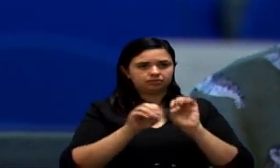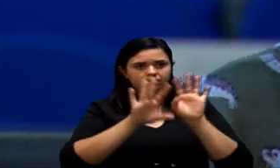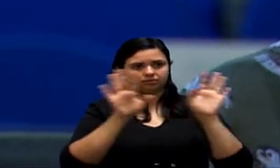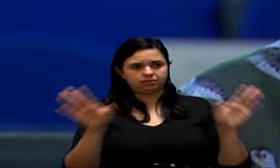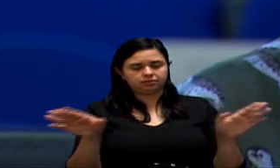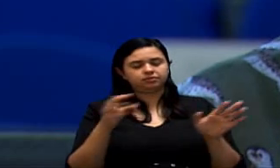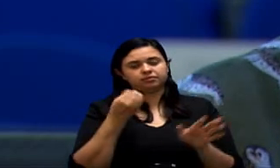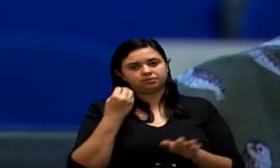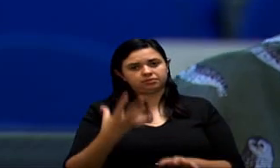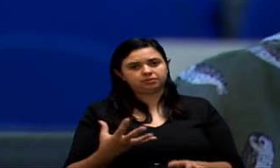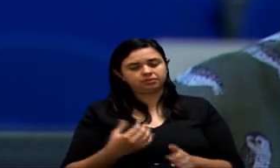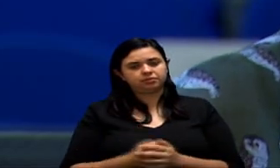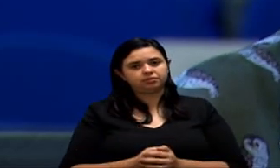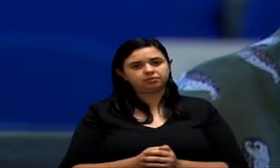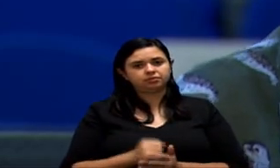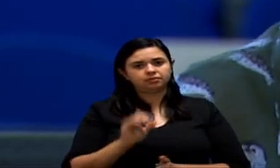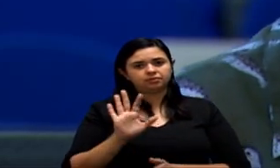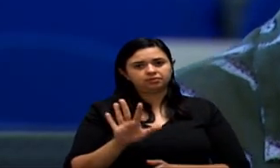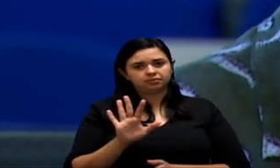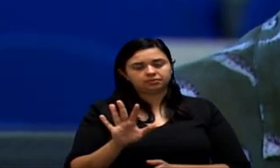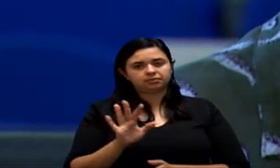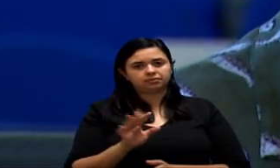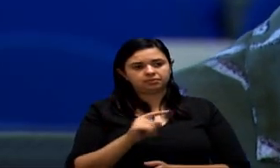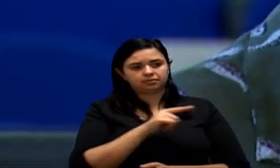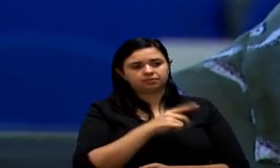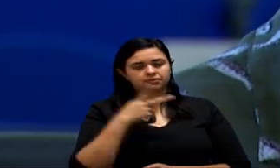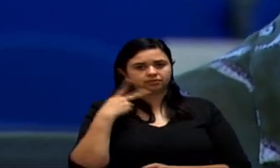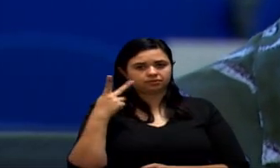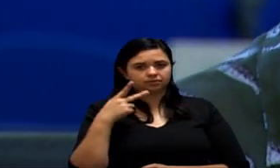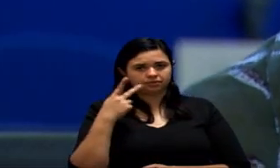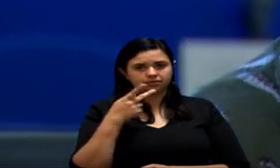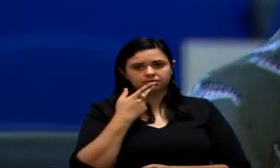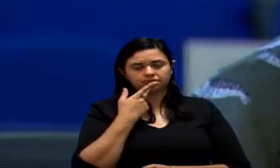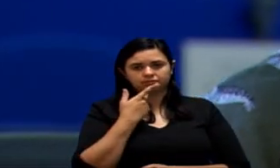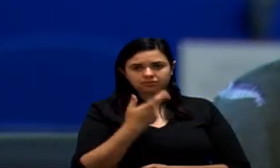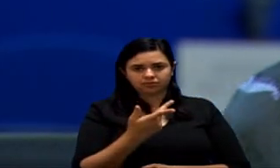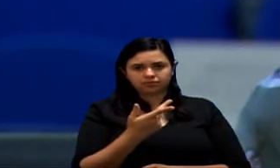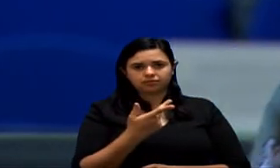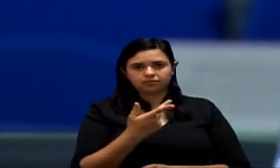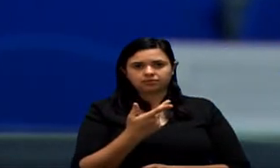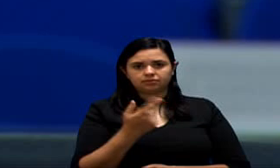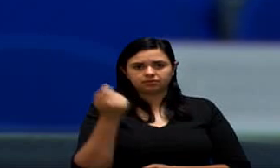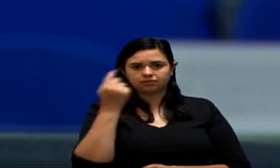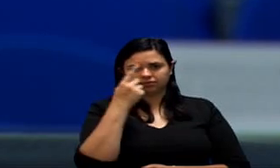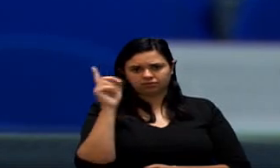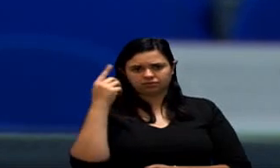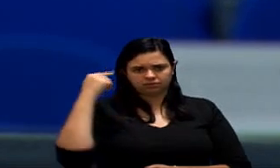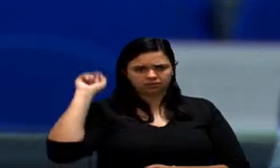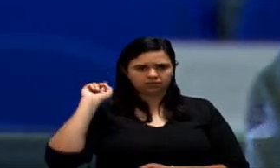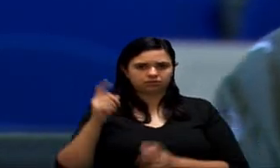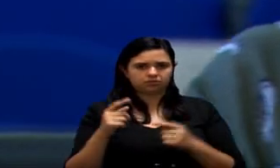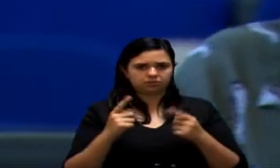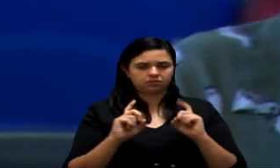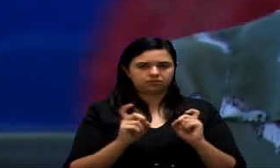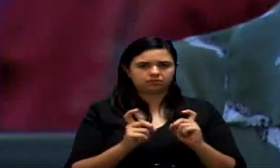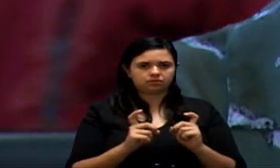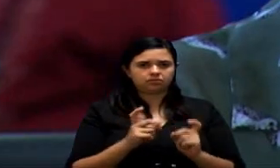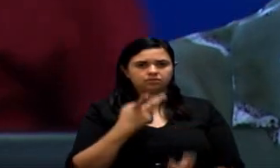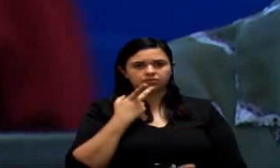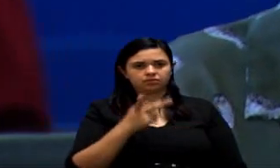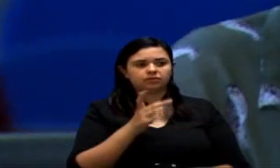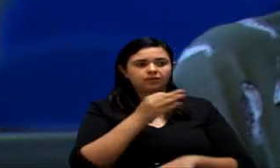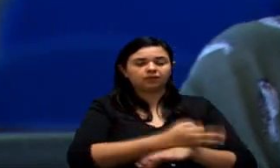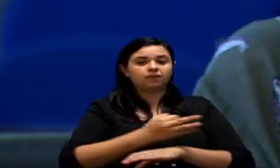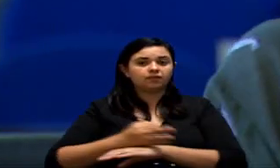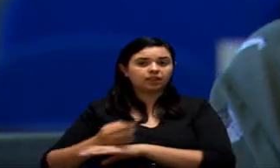sentido, embora o que a vereadora trouxe na última sessão é que o senhor só pergunta das faltas dos